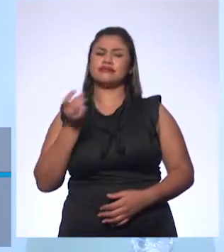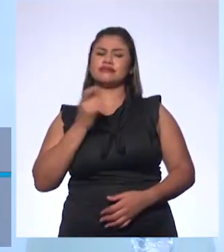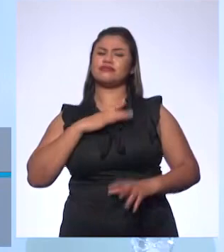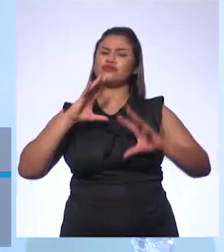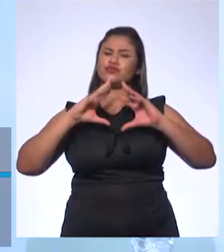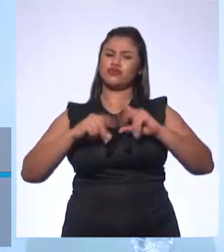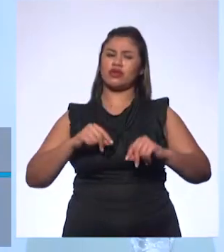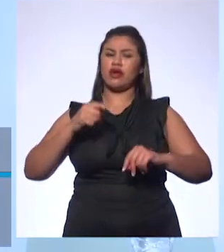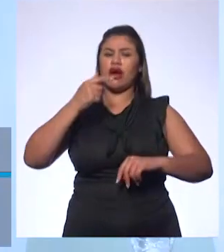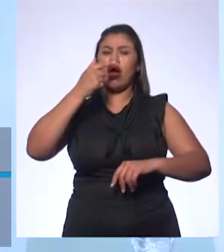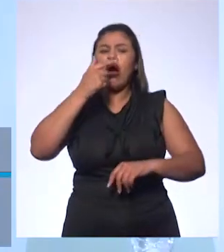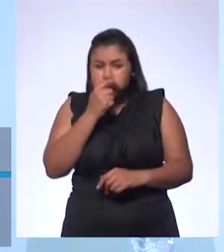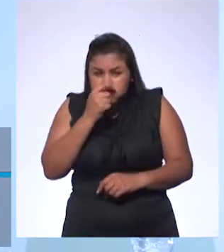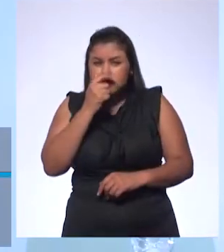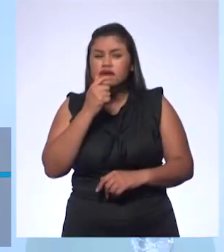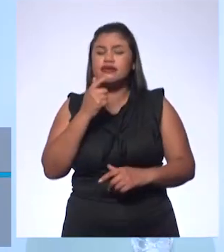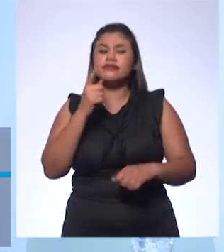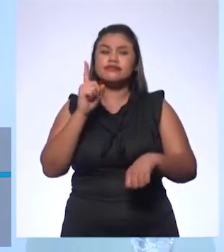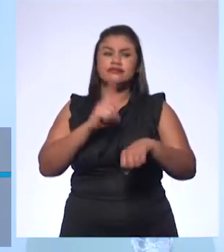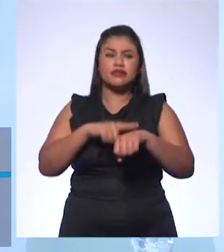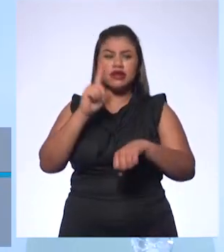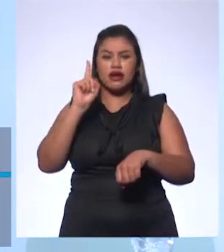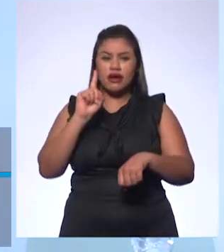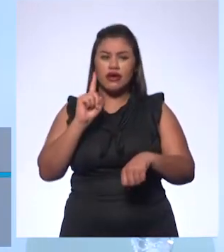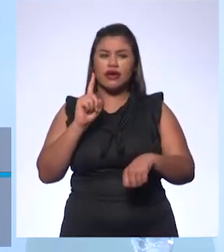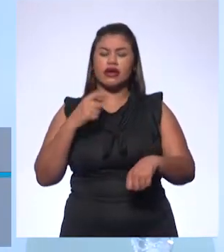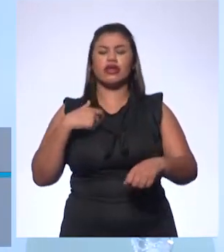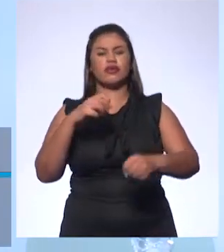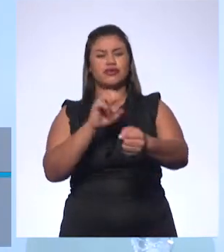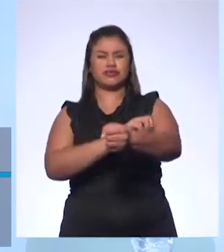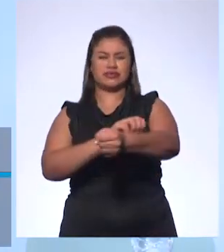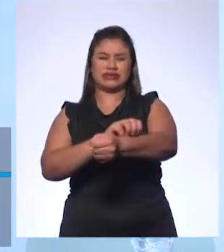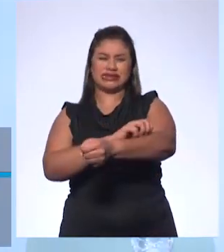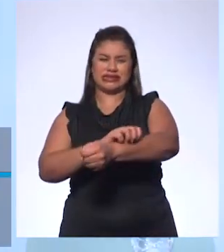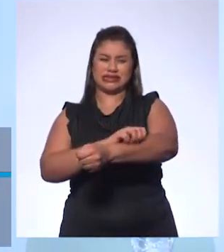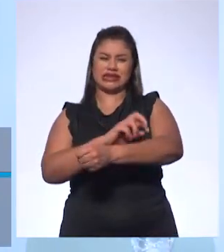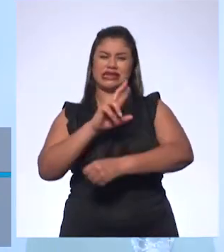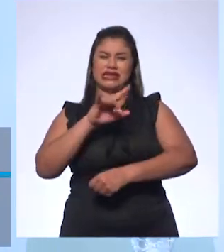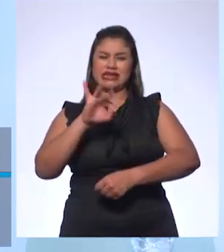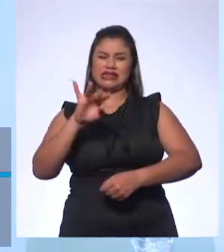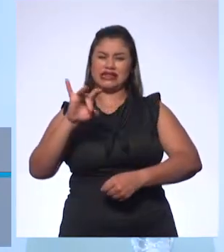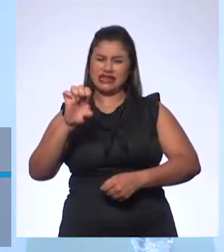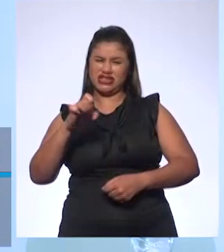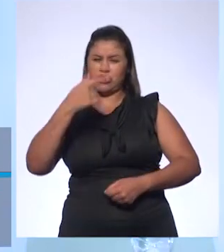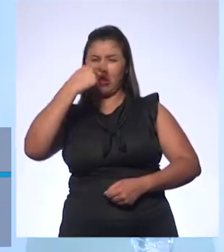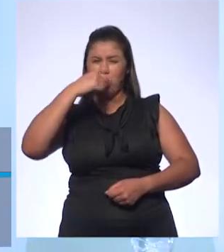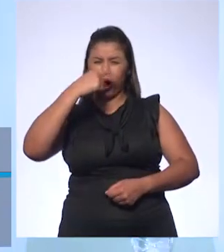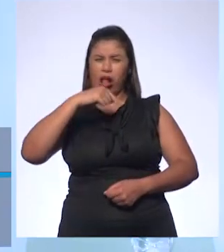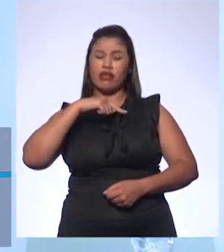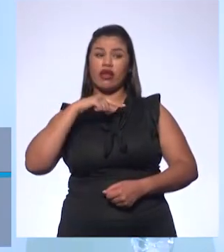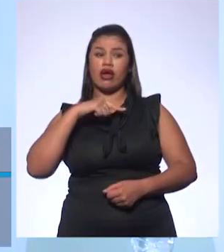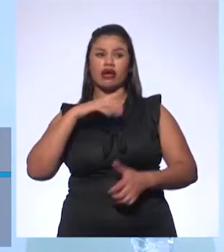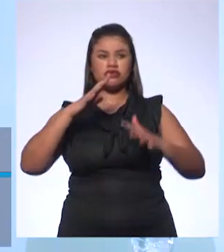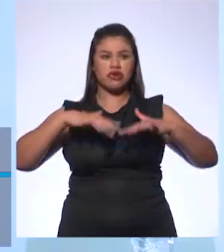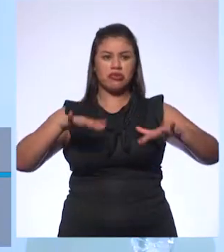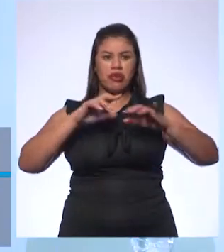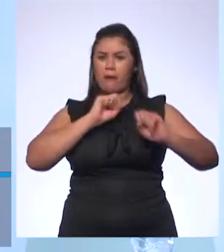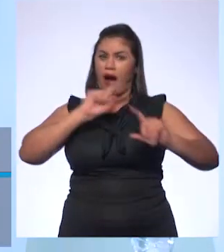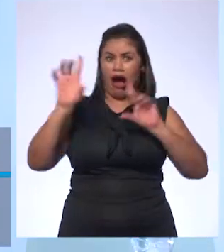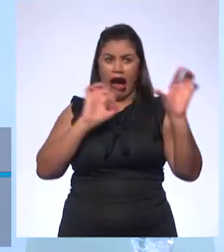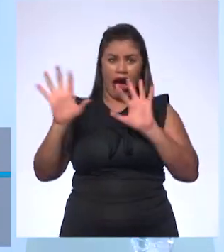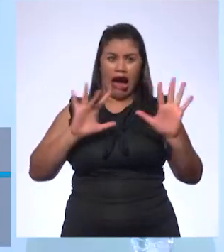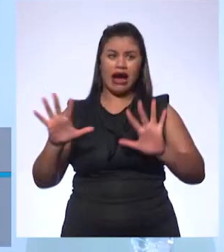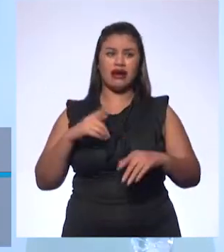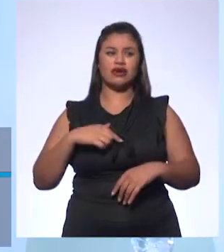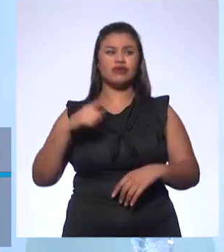tudo, espirrou, né? Se você tiver, pelo menos eu tenho alergia, né? Eu tenho rinite alérgica. Quando eu espirro, todo o pessoal do estúdio mesmo, tudo corre de mim aqui. Um dia eu